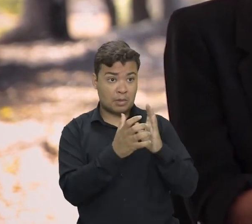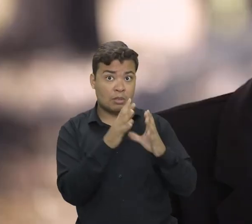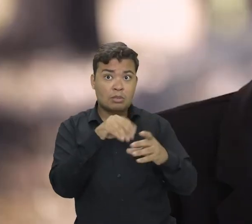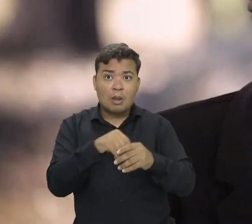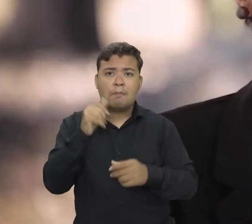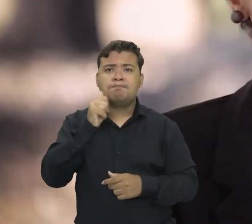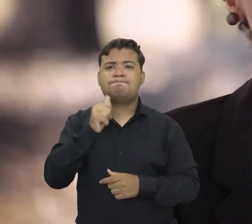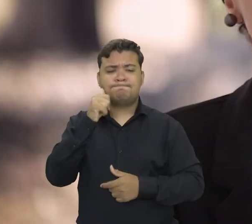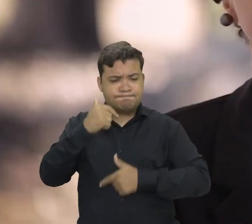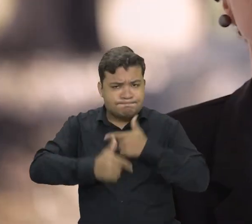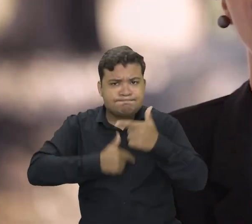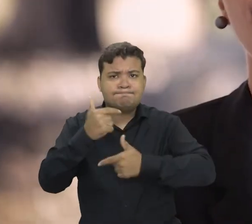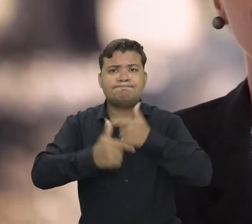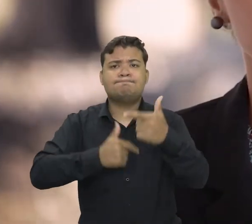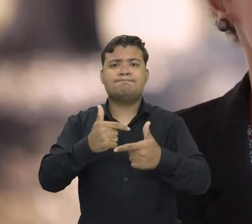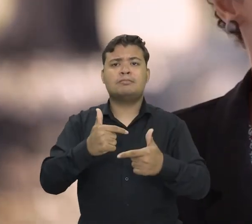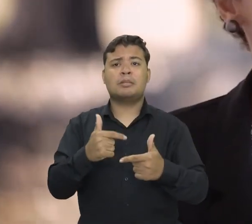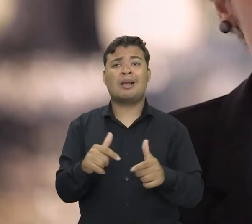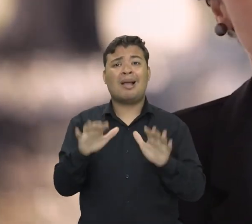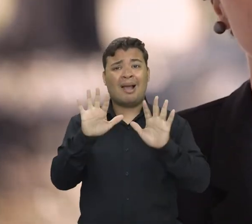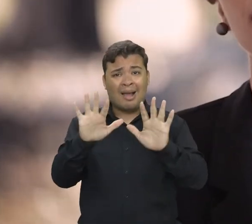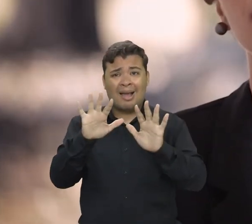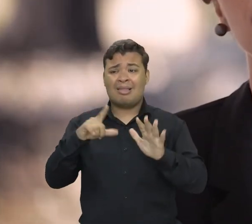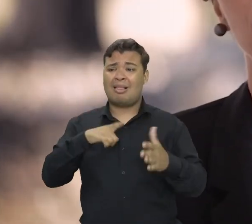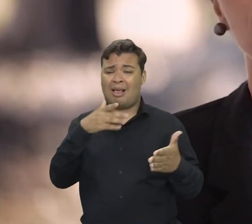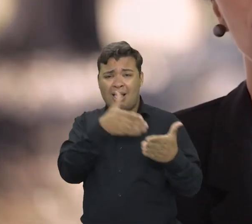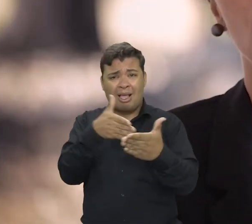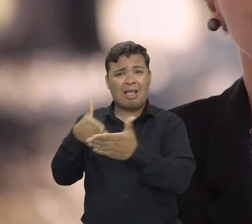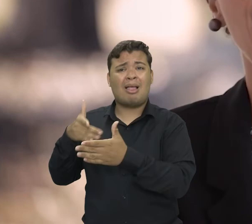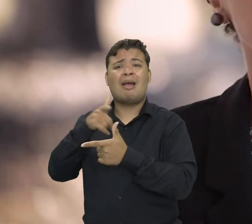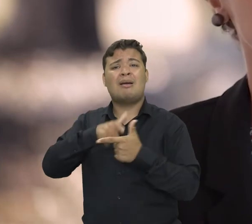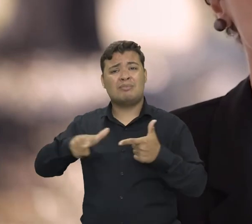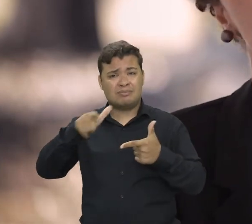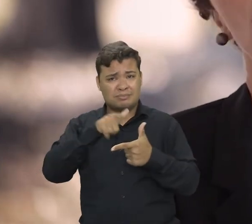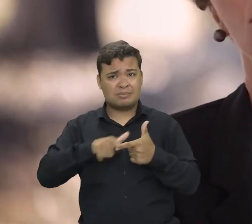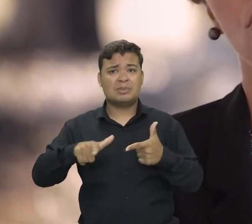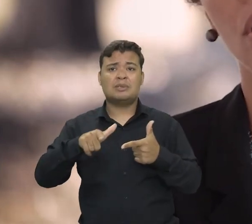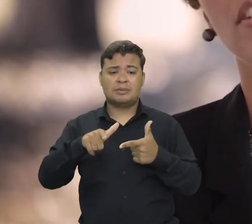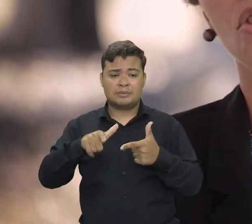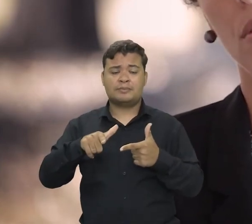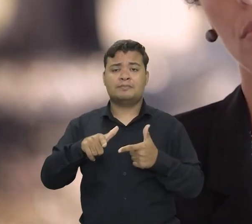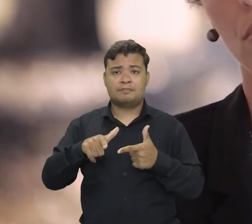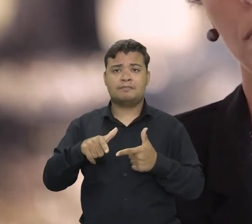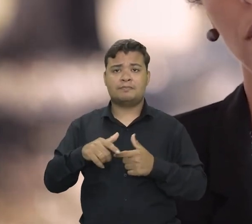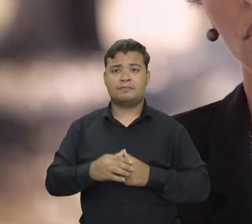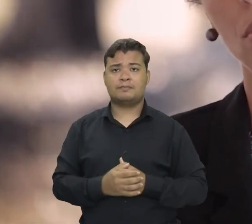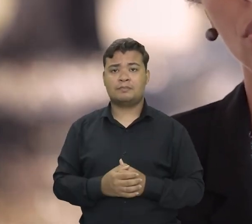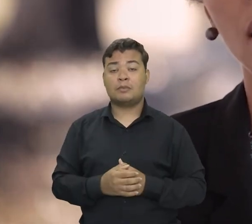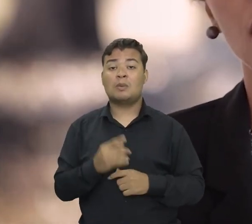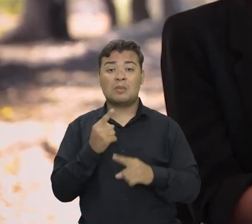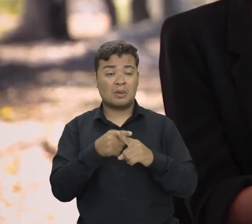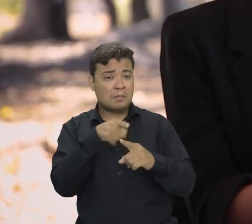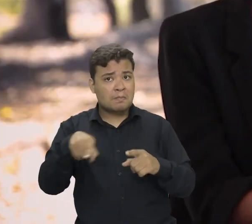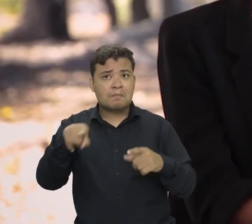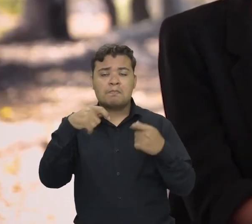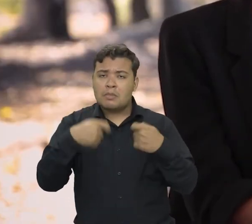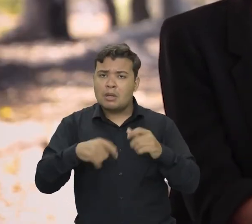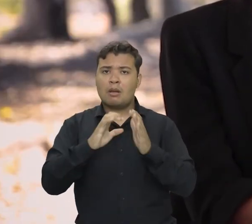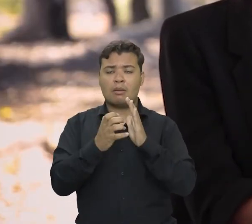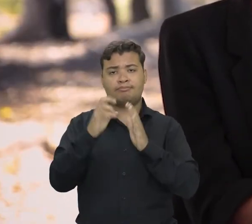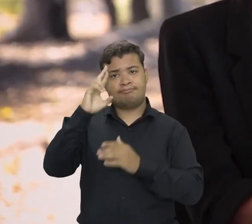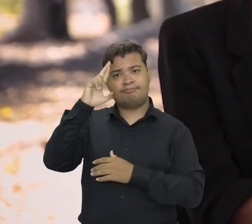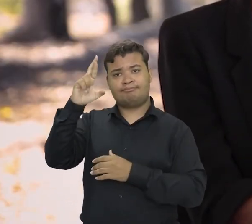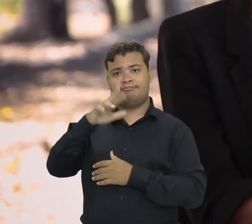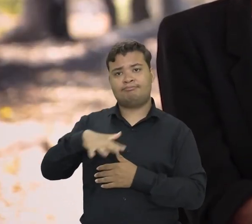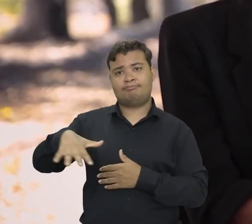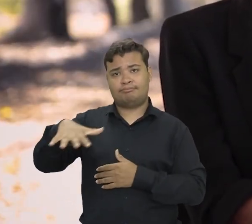partidos, mas ainda vão enfrentar imensas barreiras para chegar até os postos diretivos nos partidos. Então, isso é algo